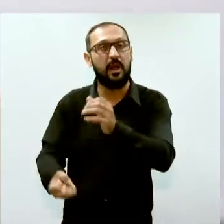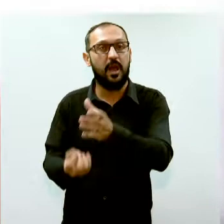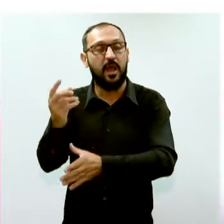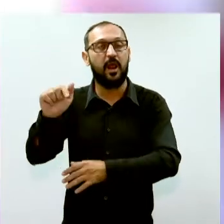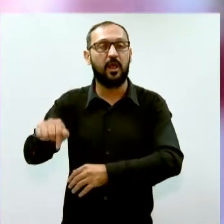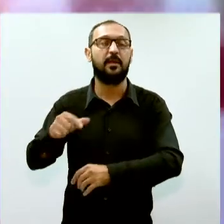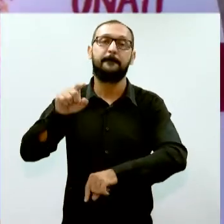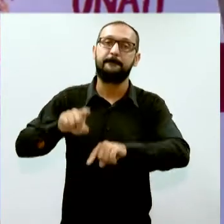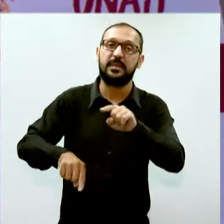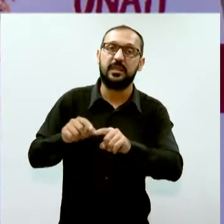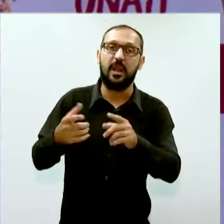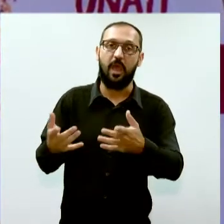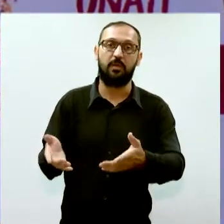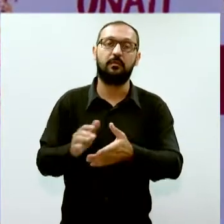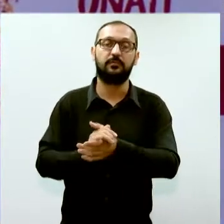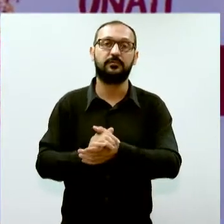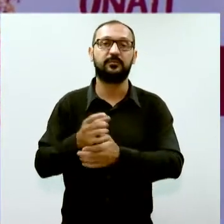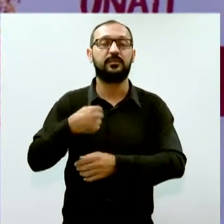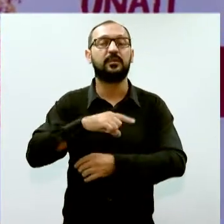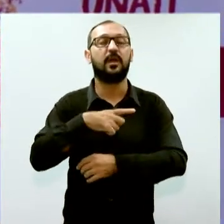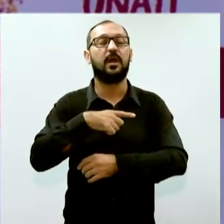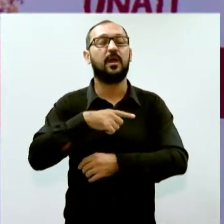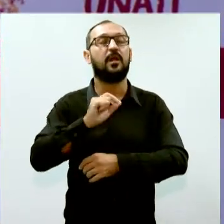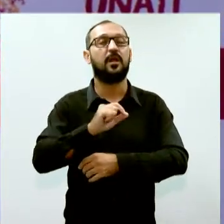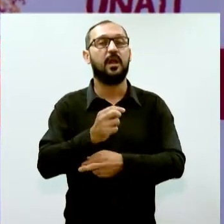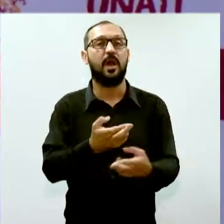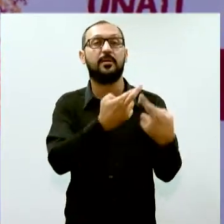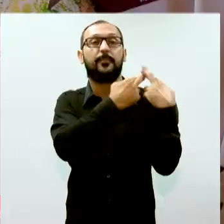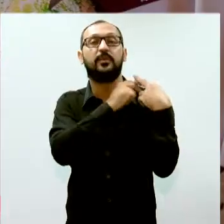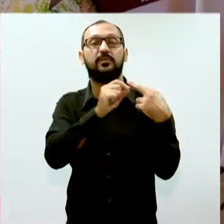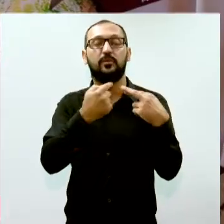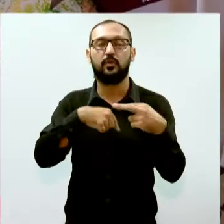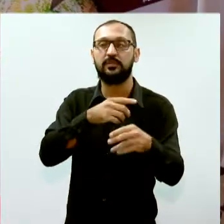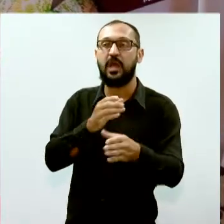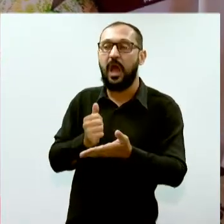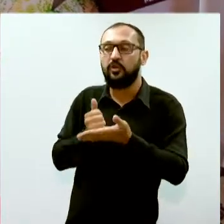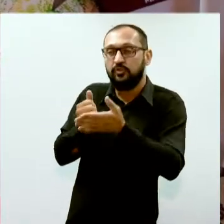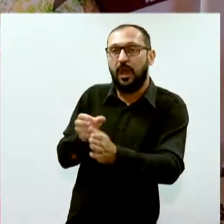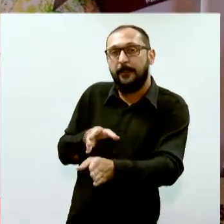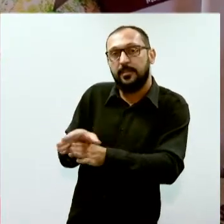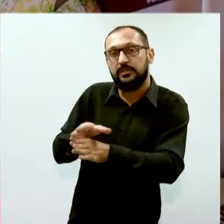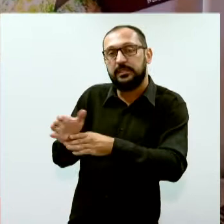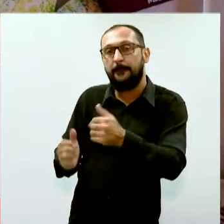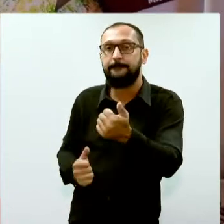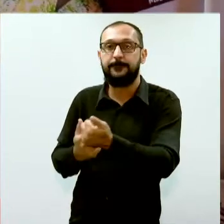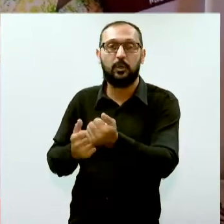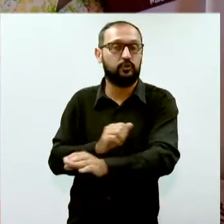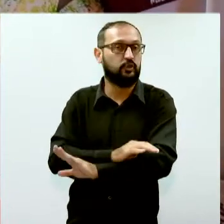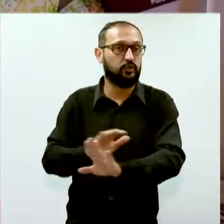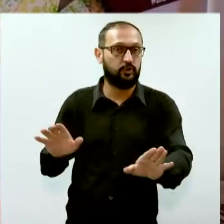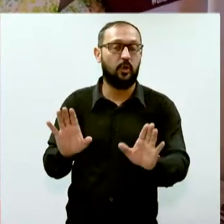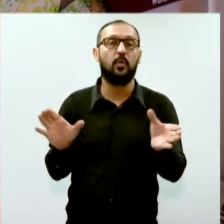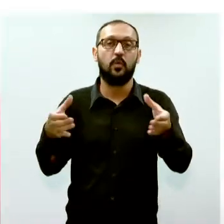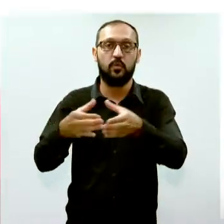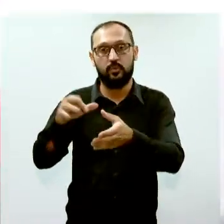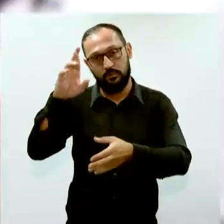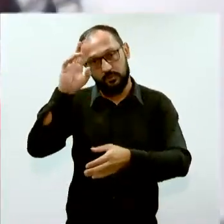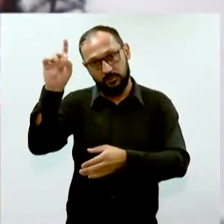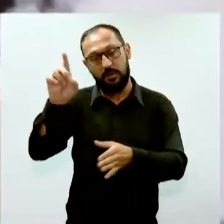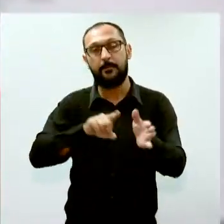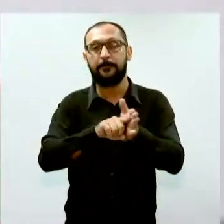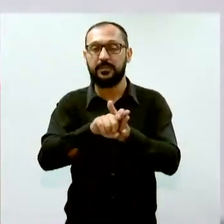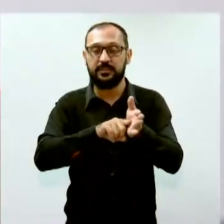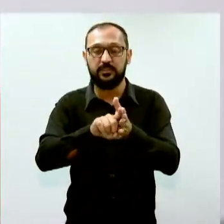dos materiais didáticos, e a nós cabe o papel de consultor, de assessor técnico. A diretoria é composta por